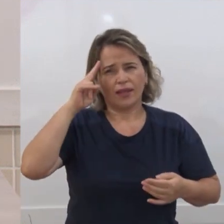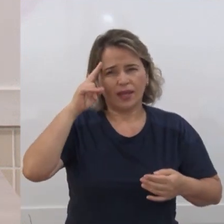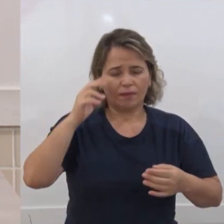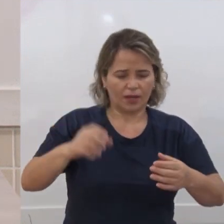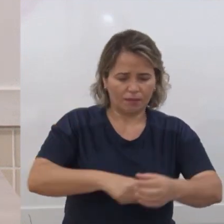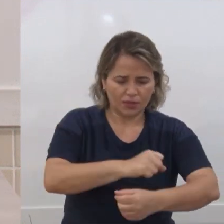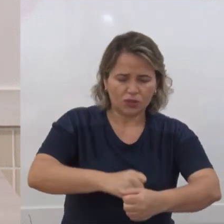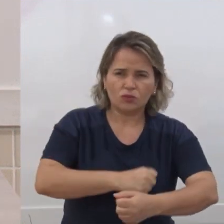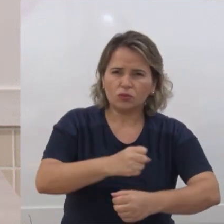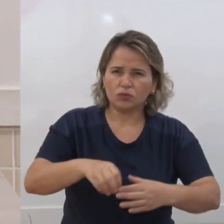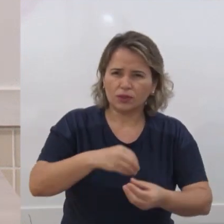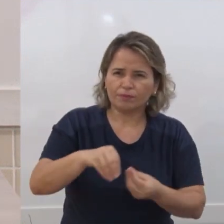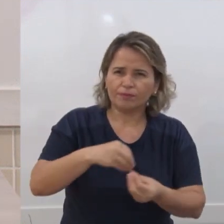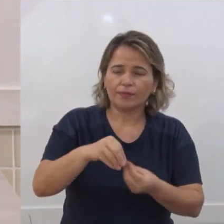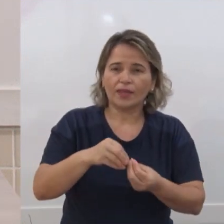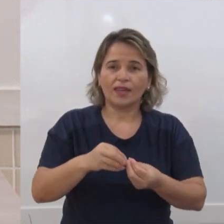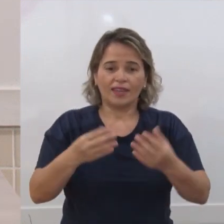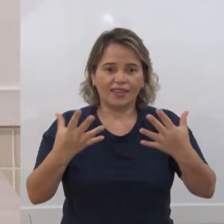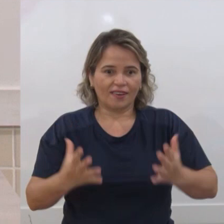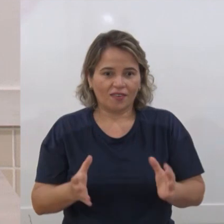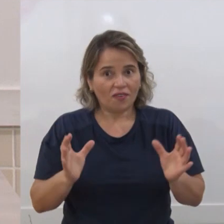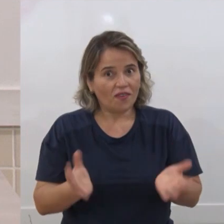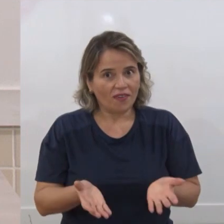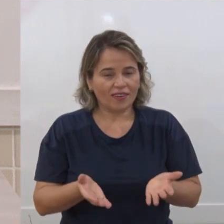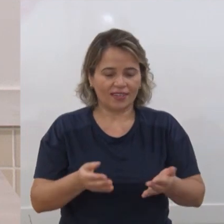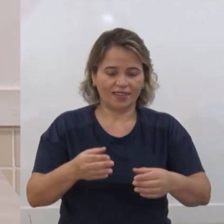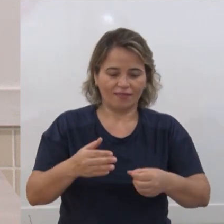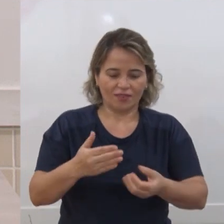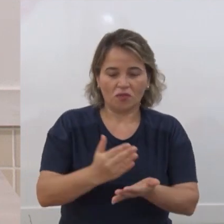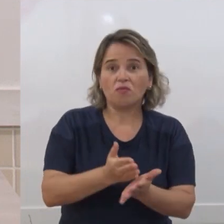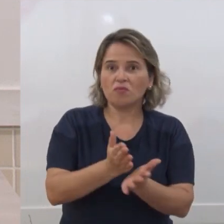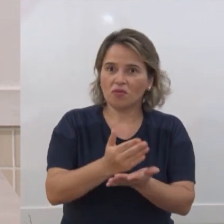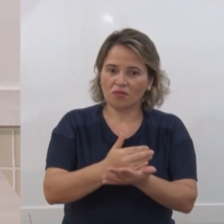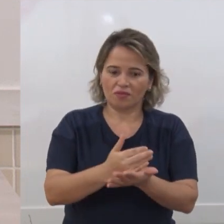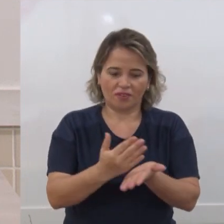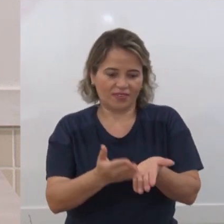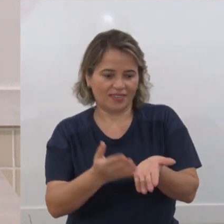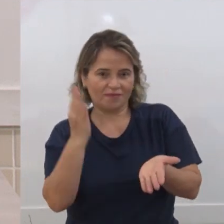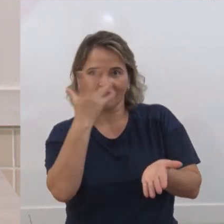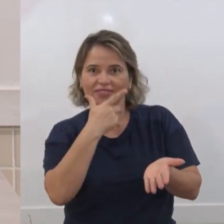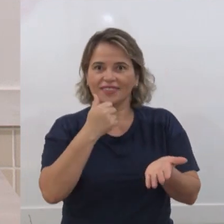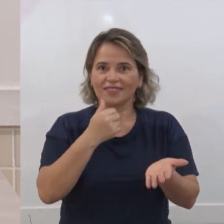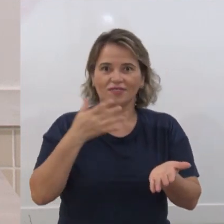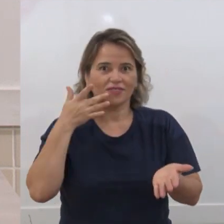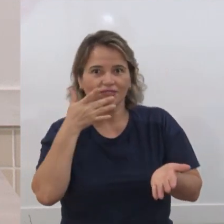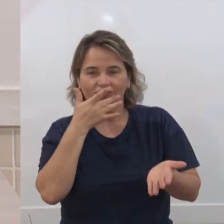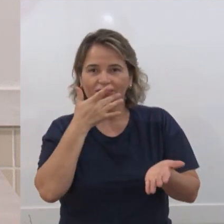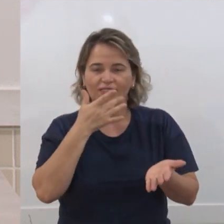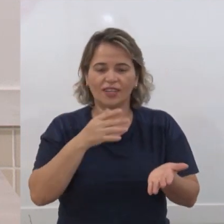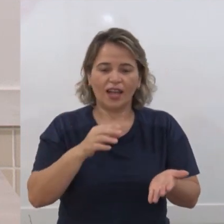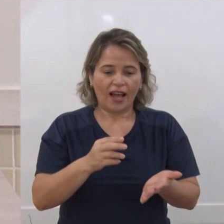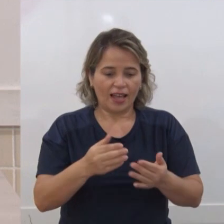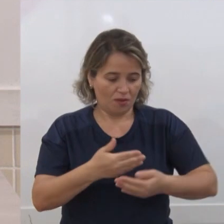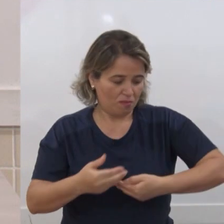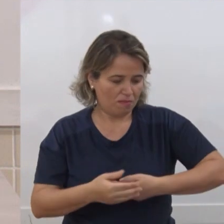fizemos, agora se transformou nesse lindo bolo. Né? Deixa ele pegar. E se